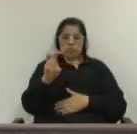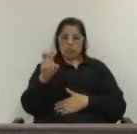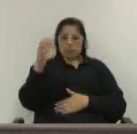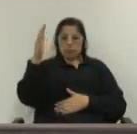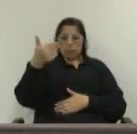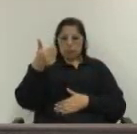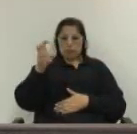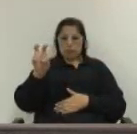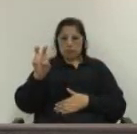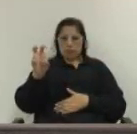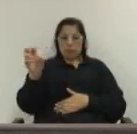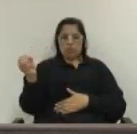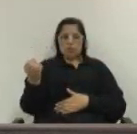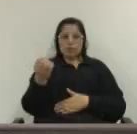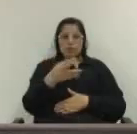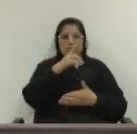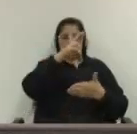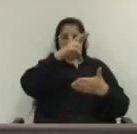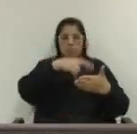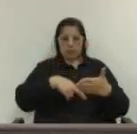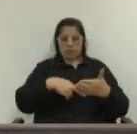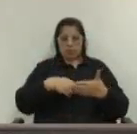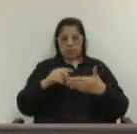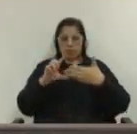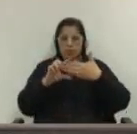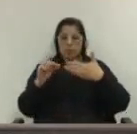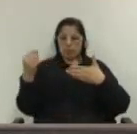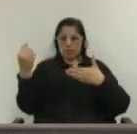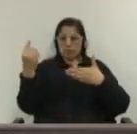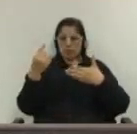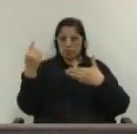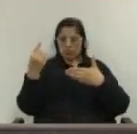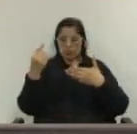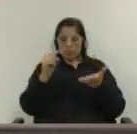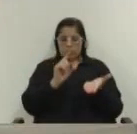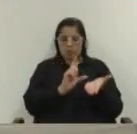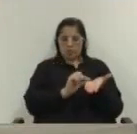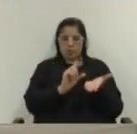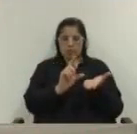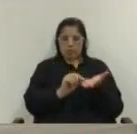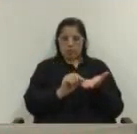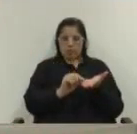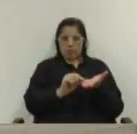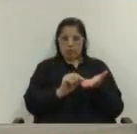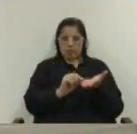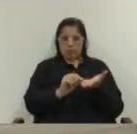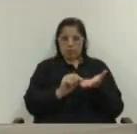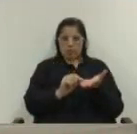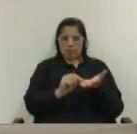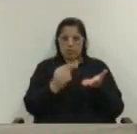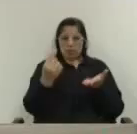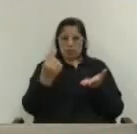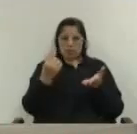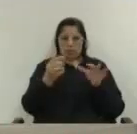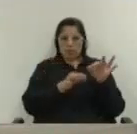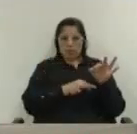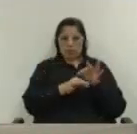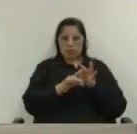25/2015, que dá nova redação ao parágrafo 1º do artigo 1º do projeto de lei